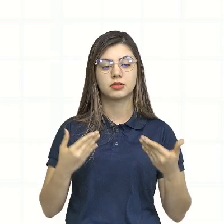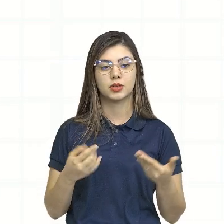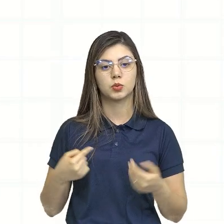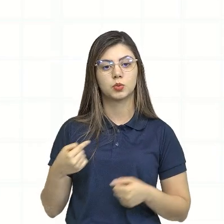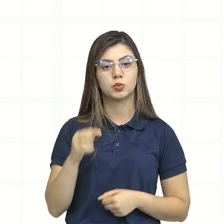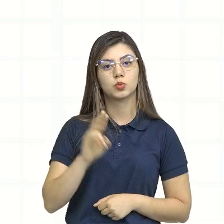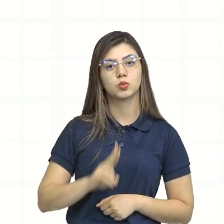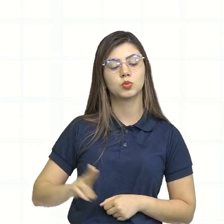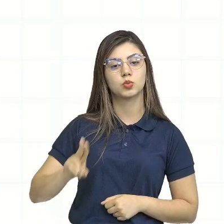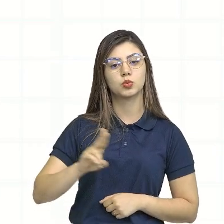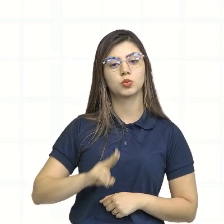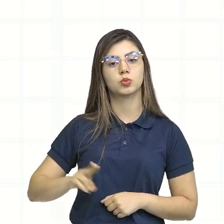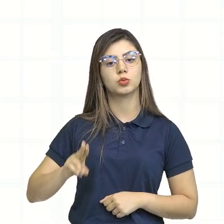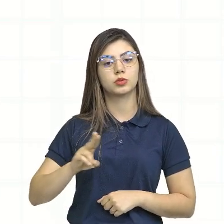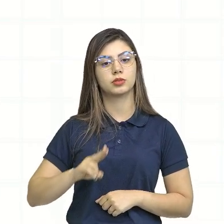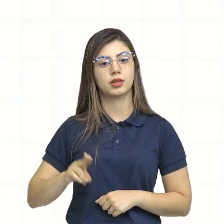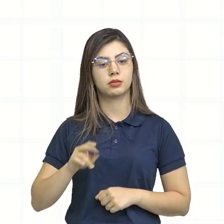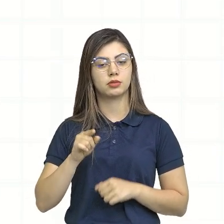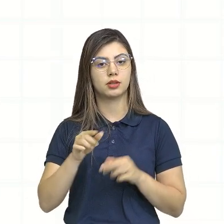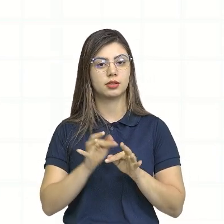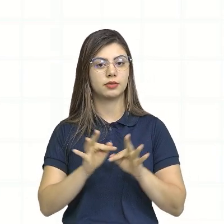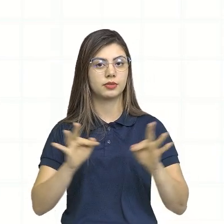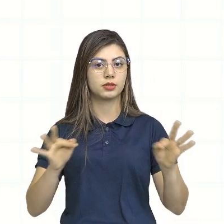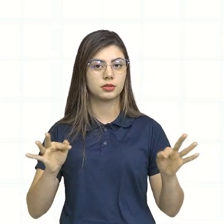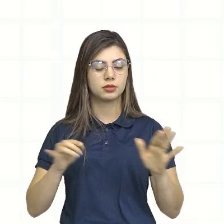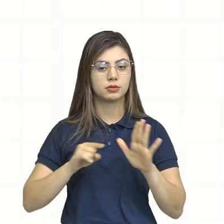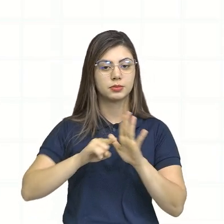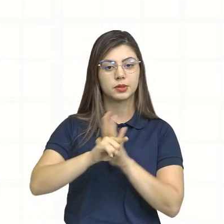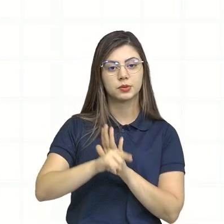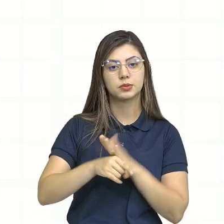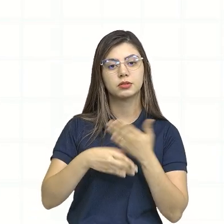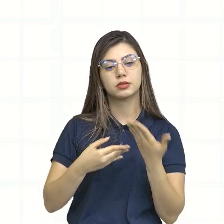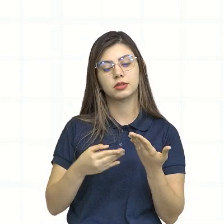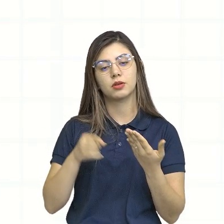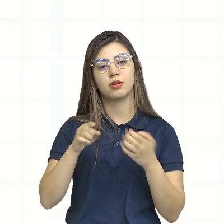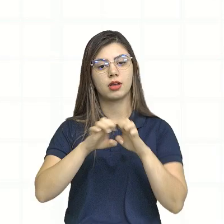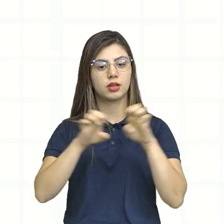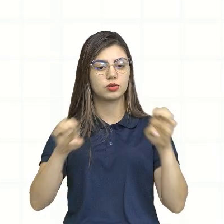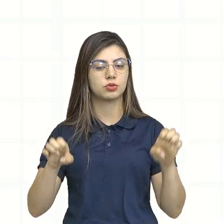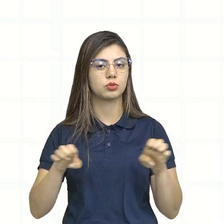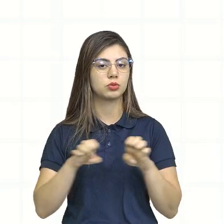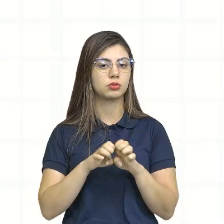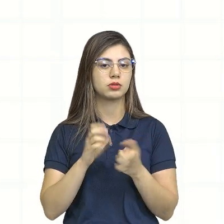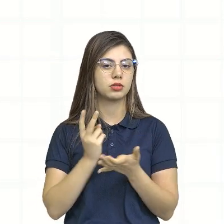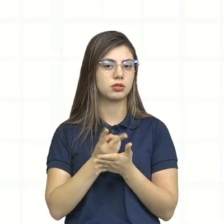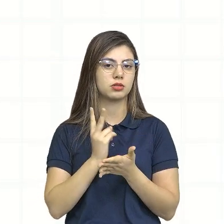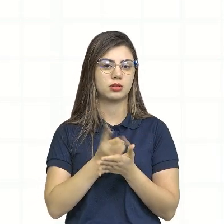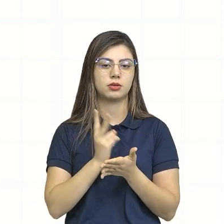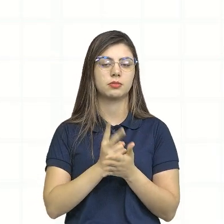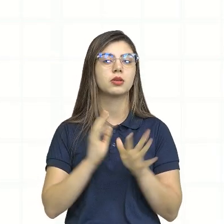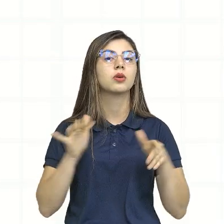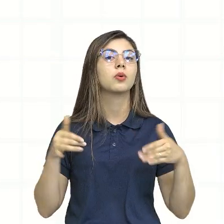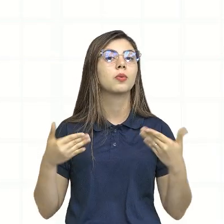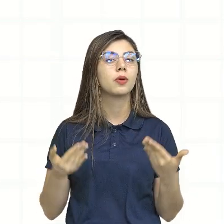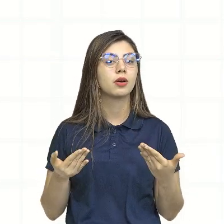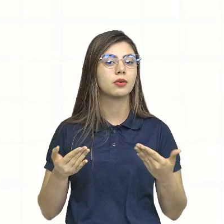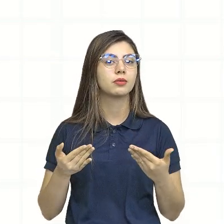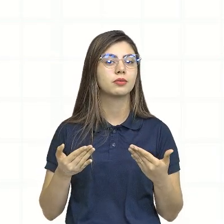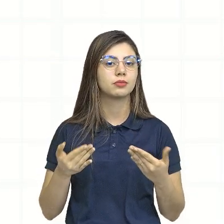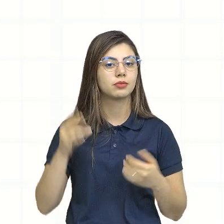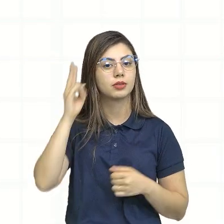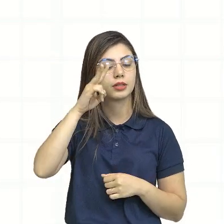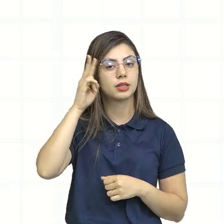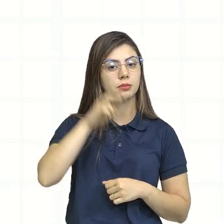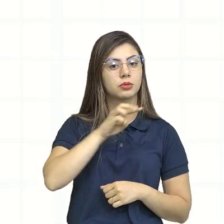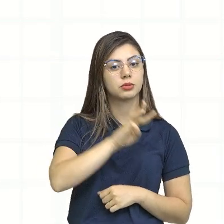utilizado ali, né, com uma WH question, ele vai ter sempre essa estrutura, tá bom? Qual vai ser essa estrutura? A